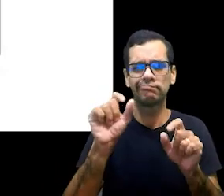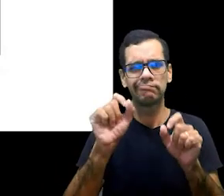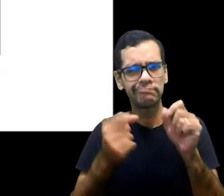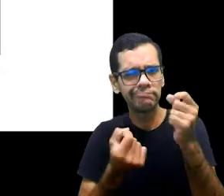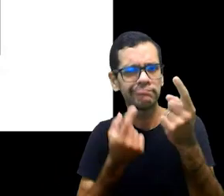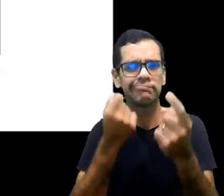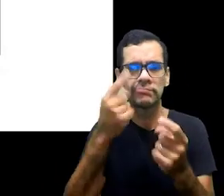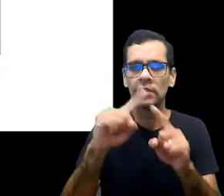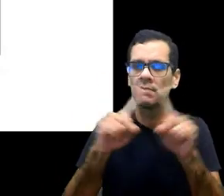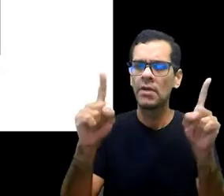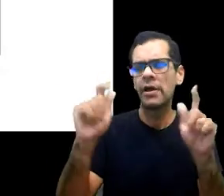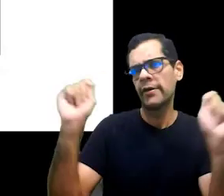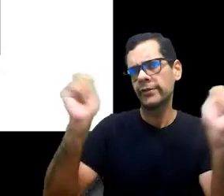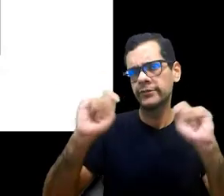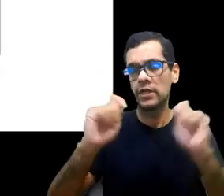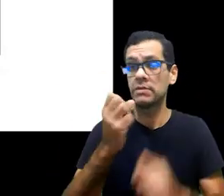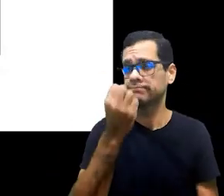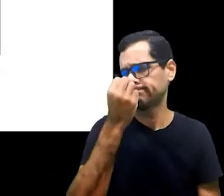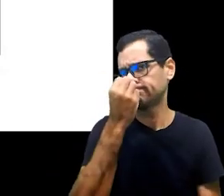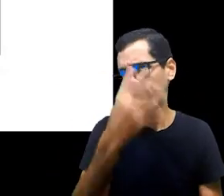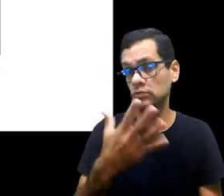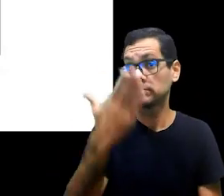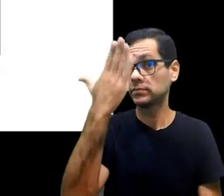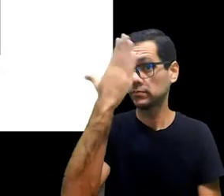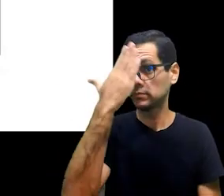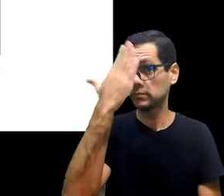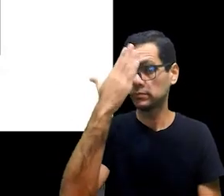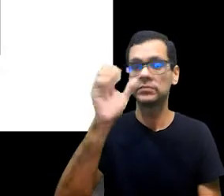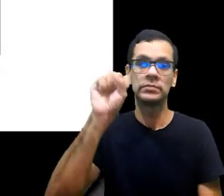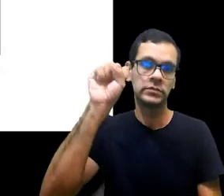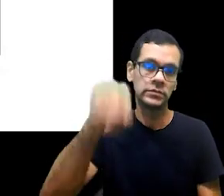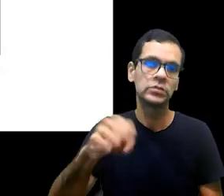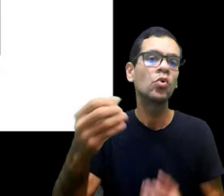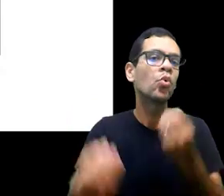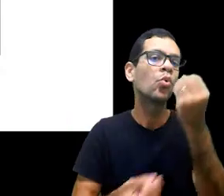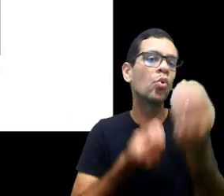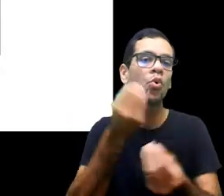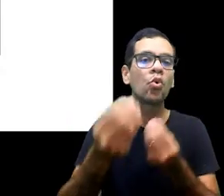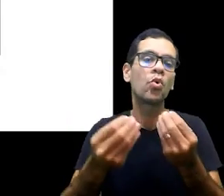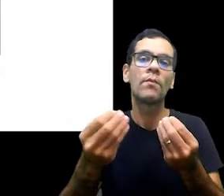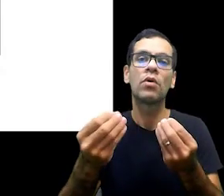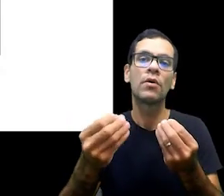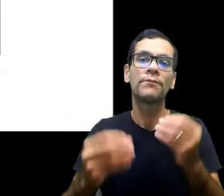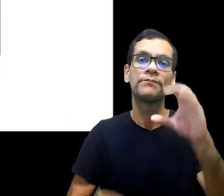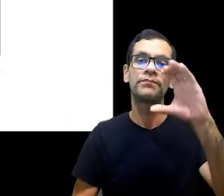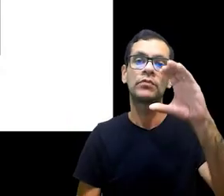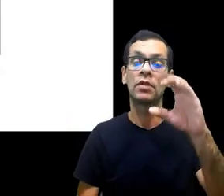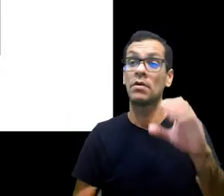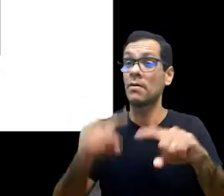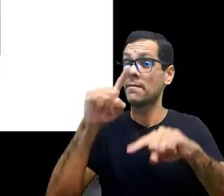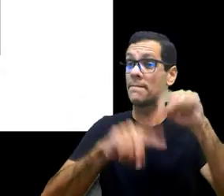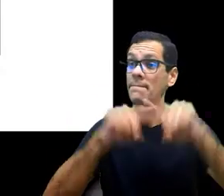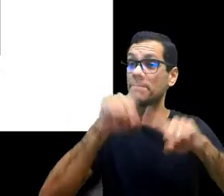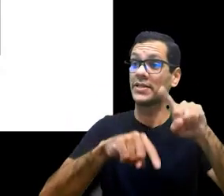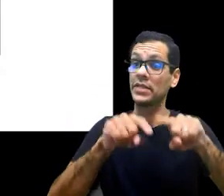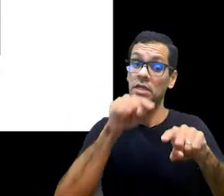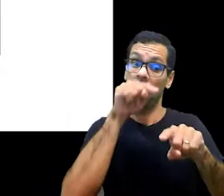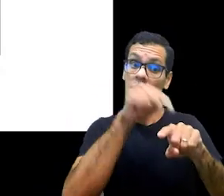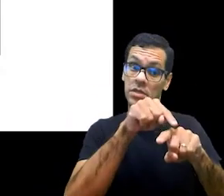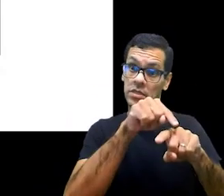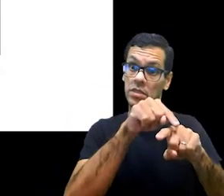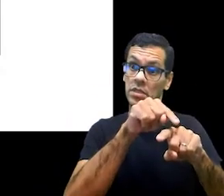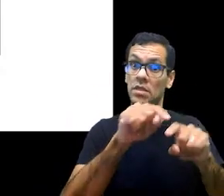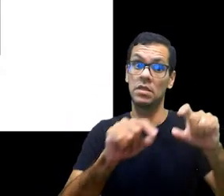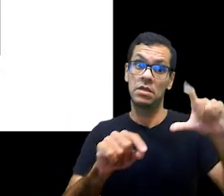aqui. É uma ideia suficientemente boa para entendermos como que um corpo, na presença de outro,